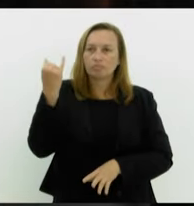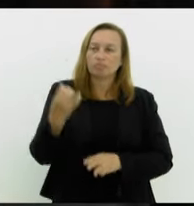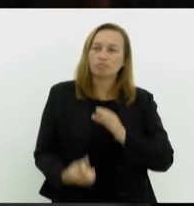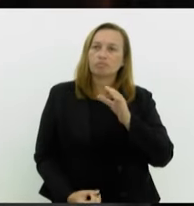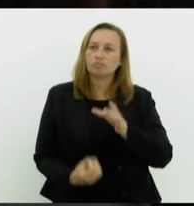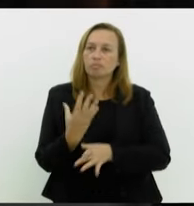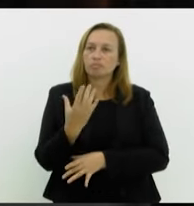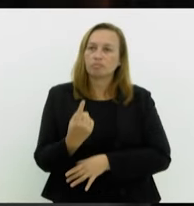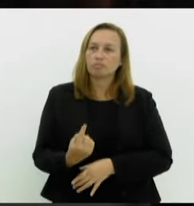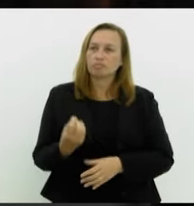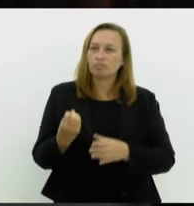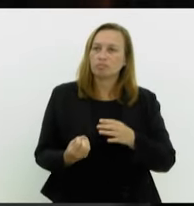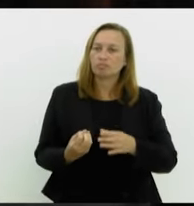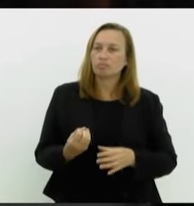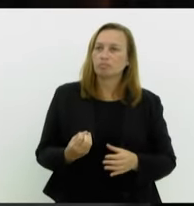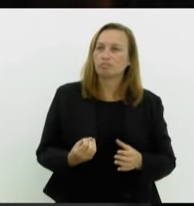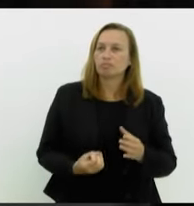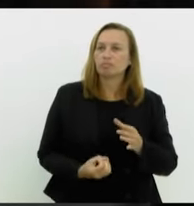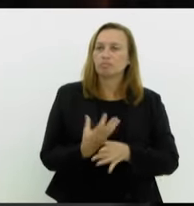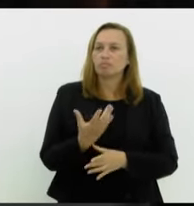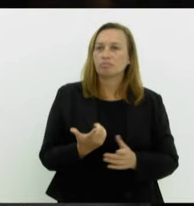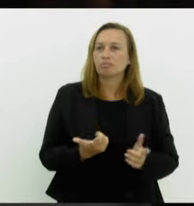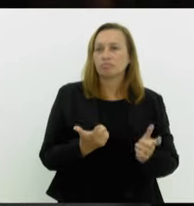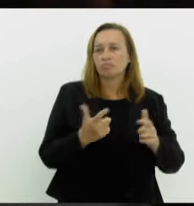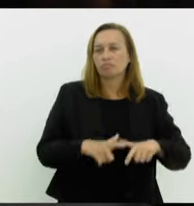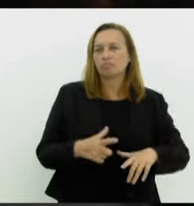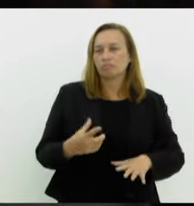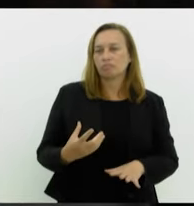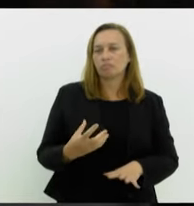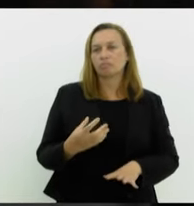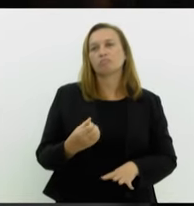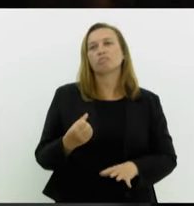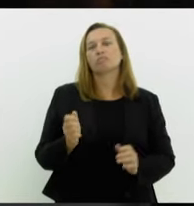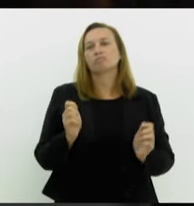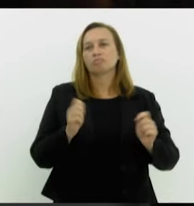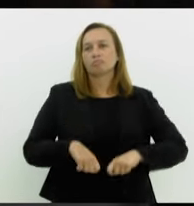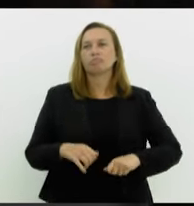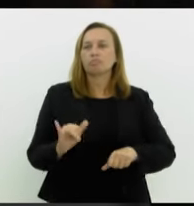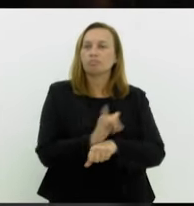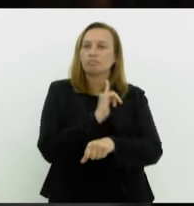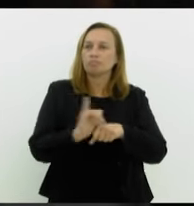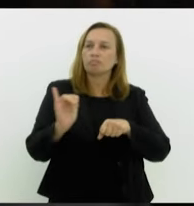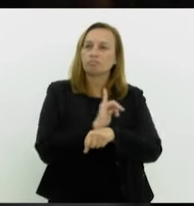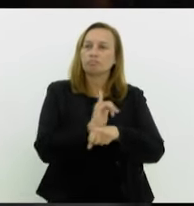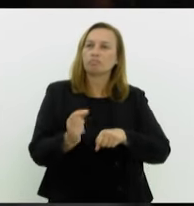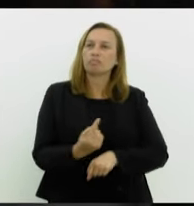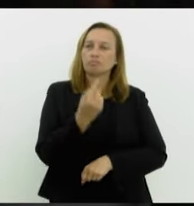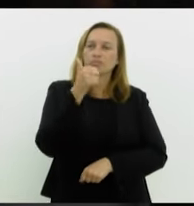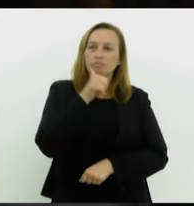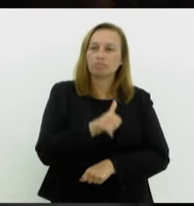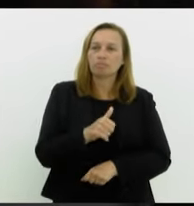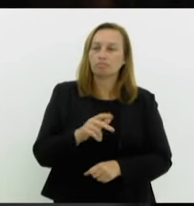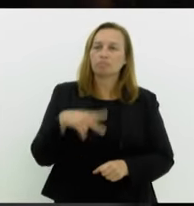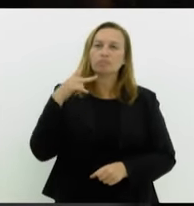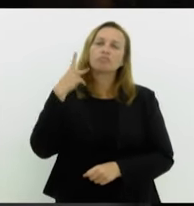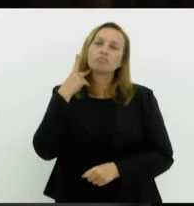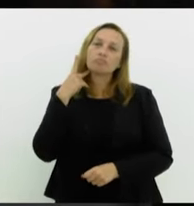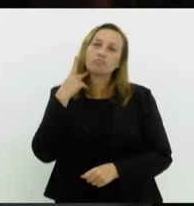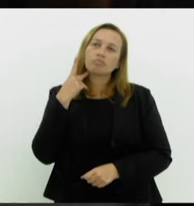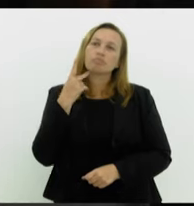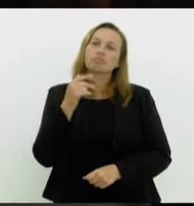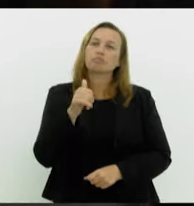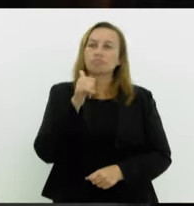Colocaram uma mulher com potencial de voto com capacidade de articulação porque a Procuradoria da mulher no